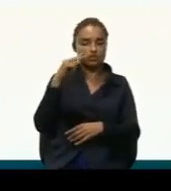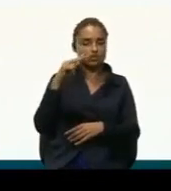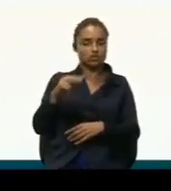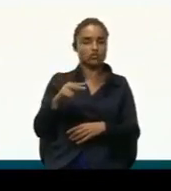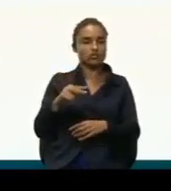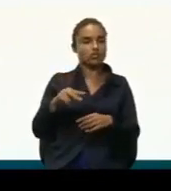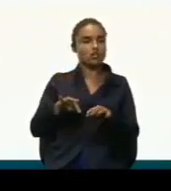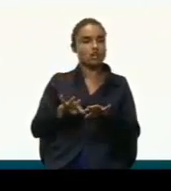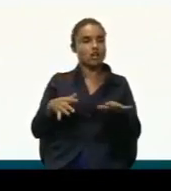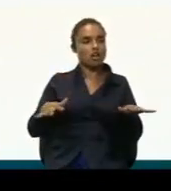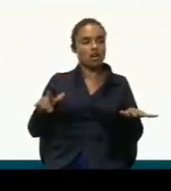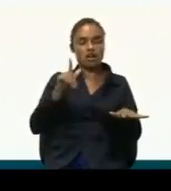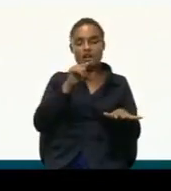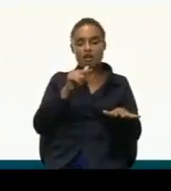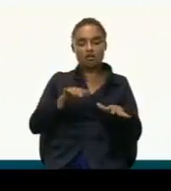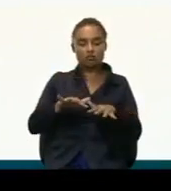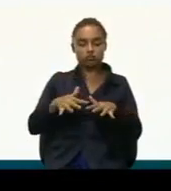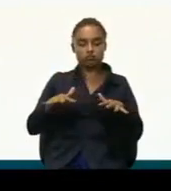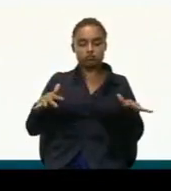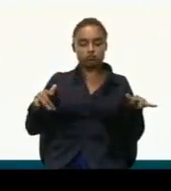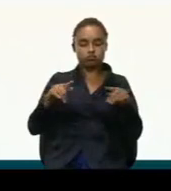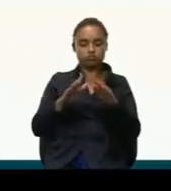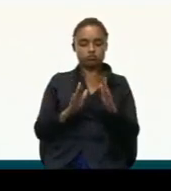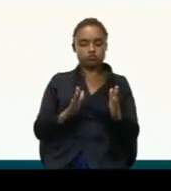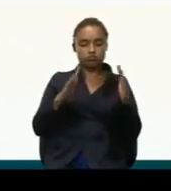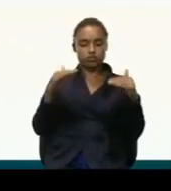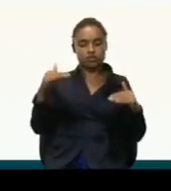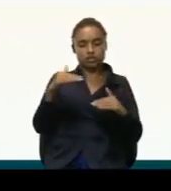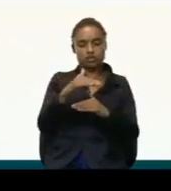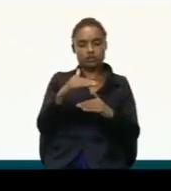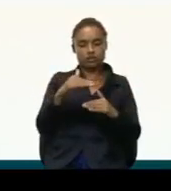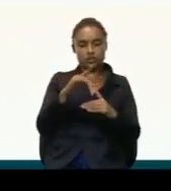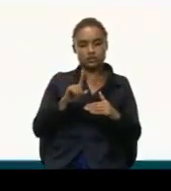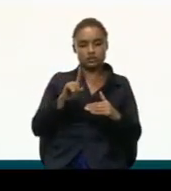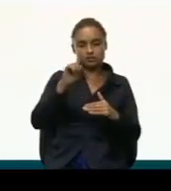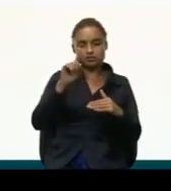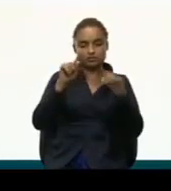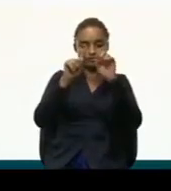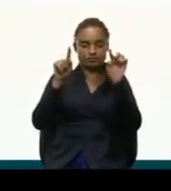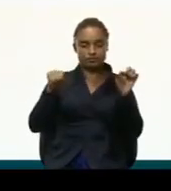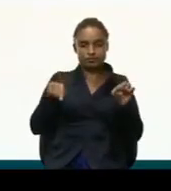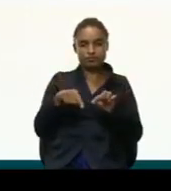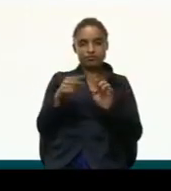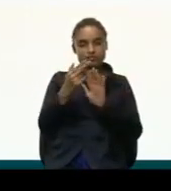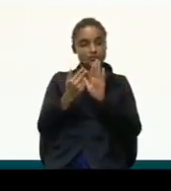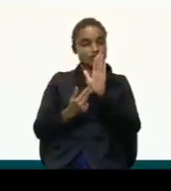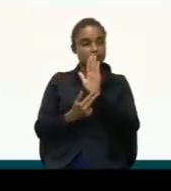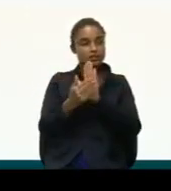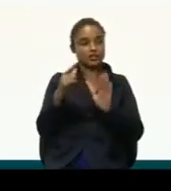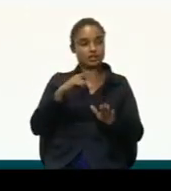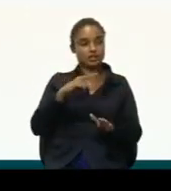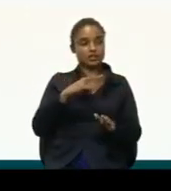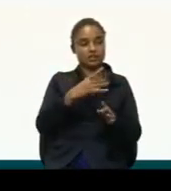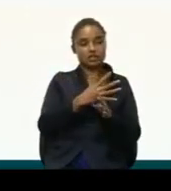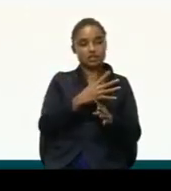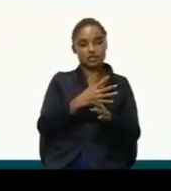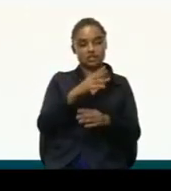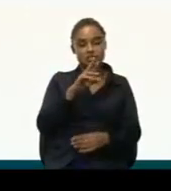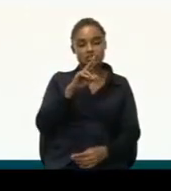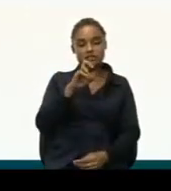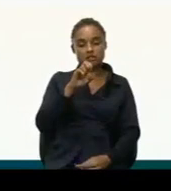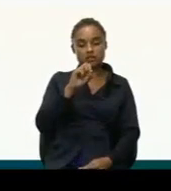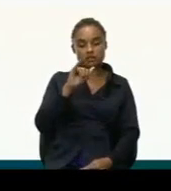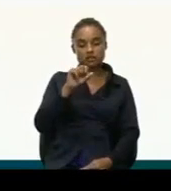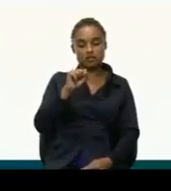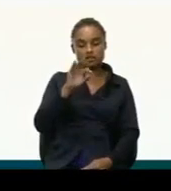água, né? É uma lâmina da água, na verdade. Uma lâmina da água. e aqui tem uma resistência que vai esquentar essa